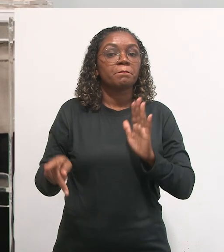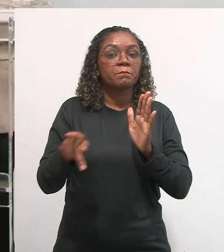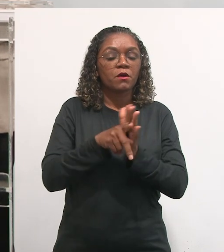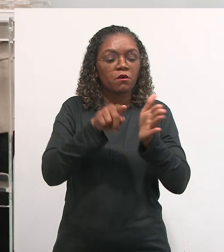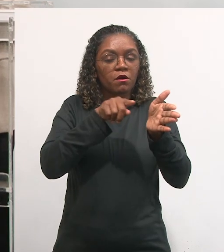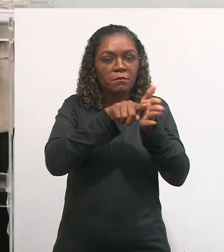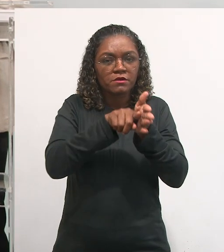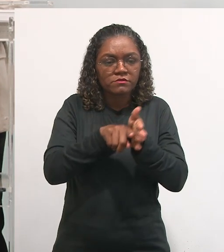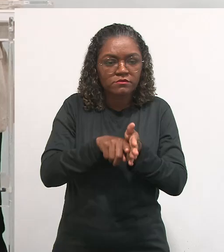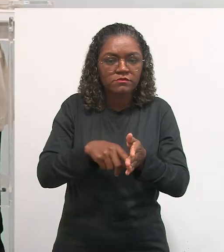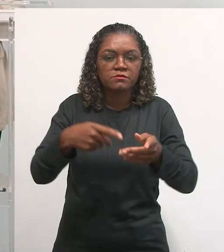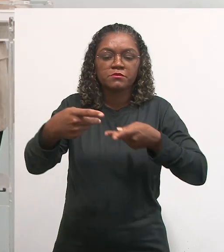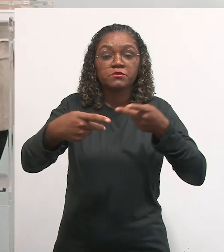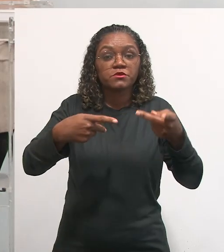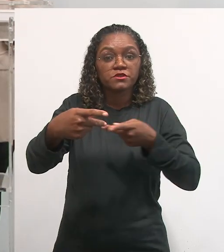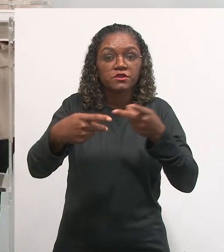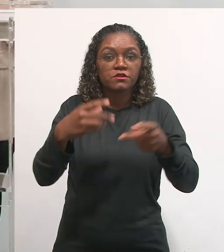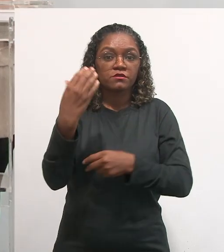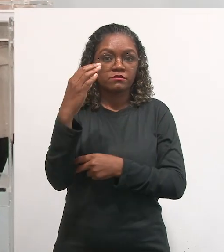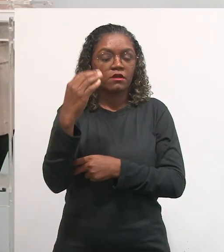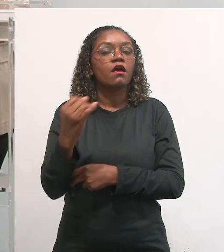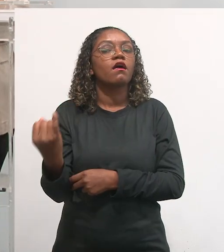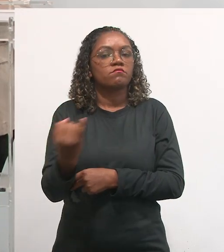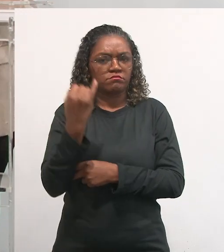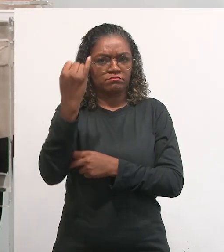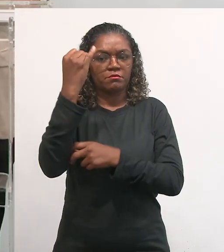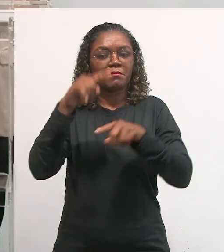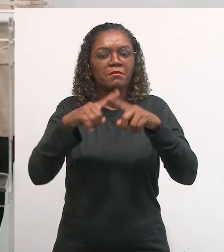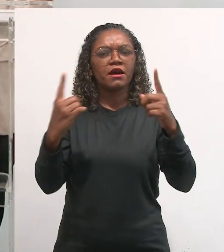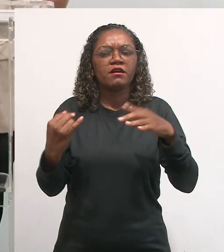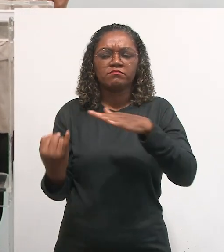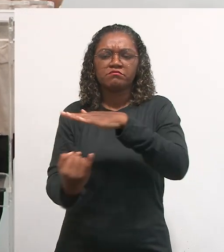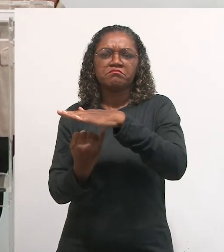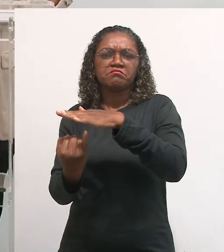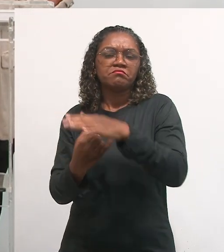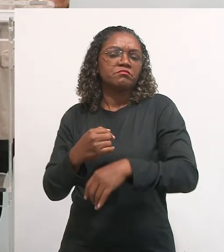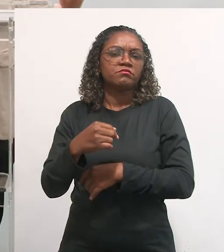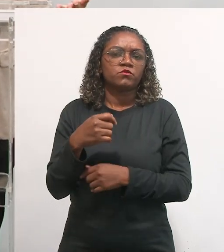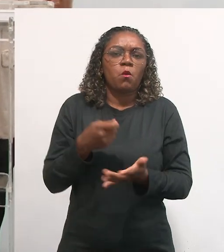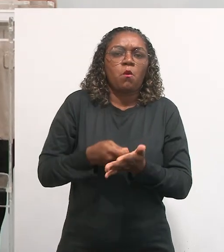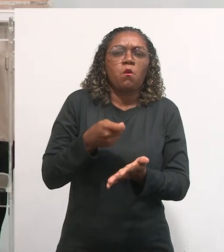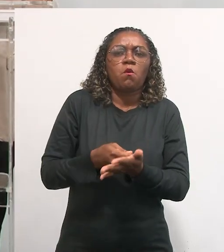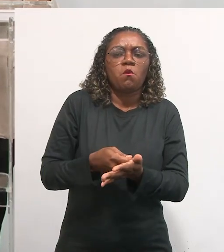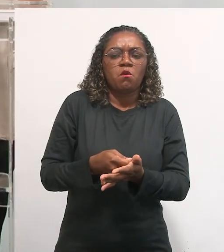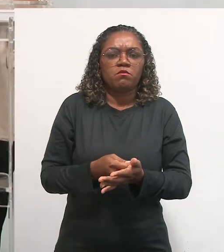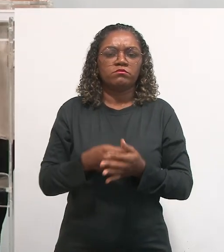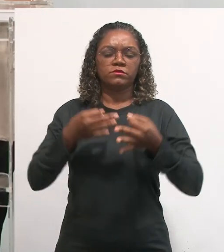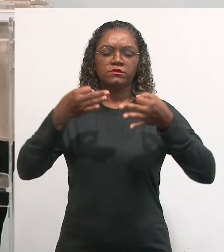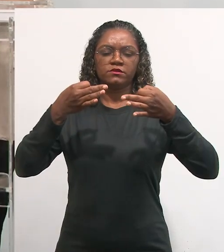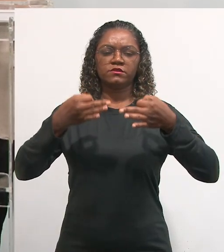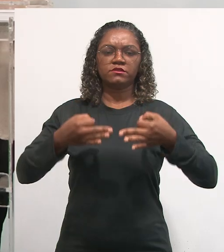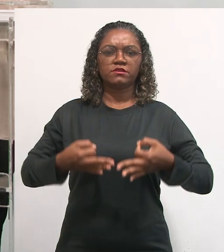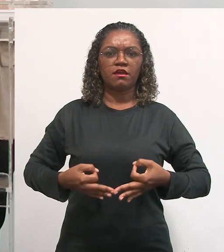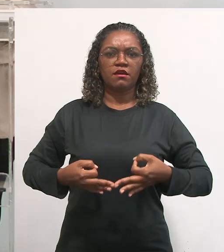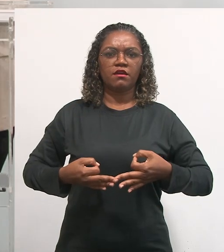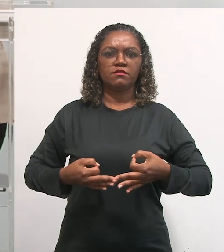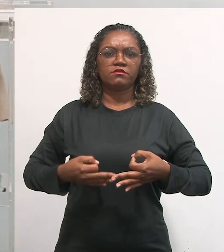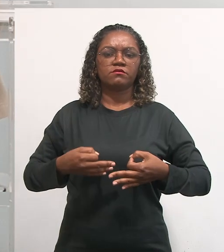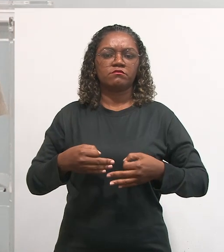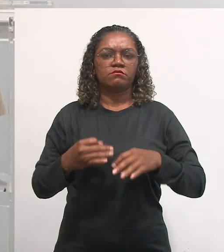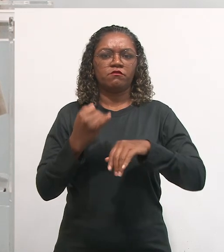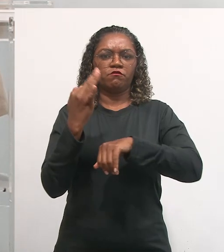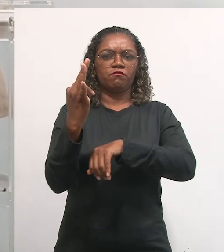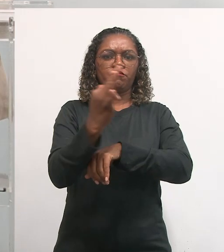ela é importante nós sabemos que em ambientes informais Não tem aquela exigência de falar de forma de forma tão